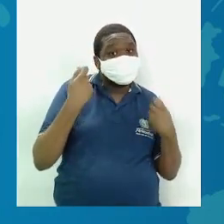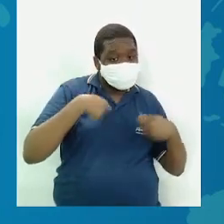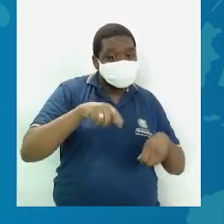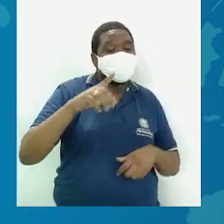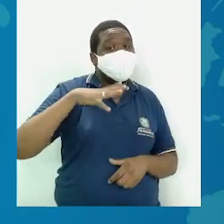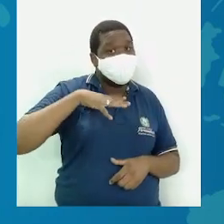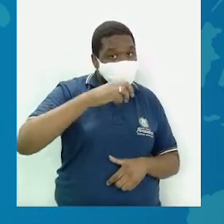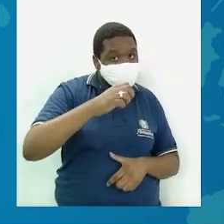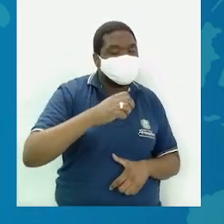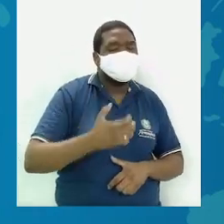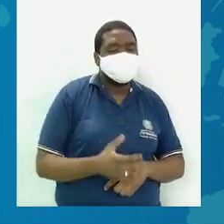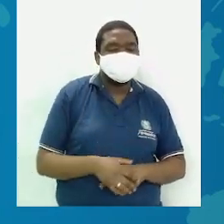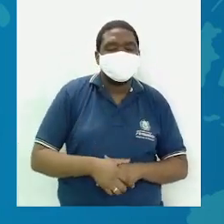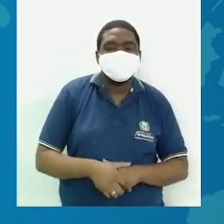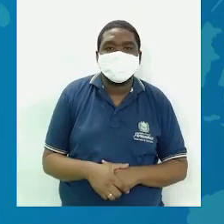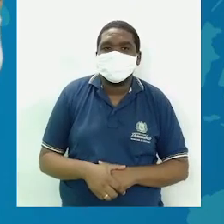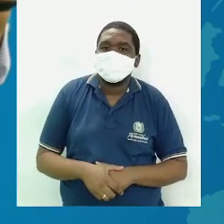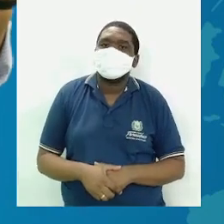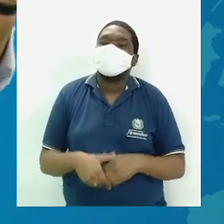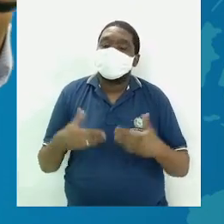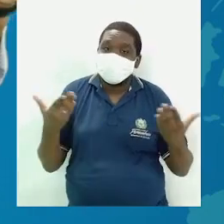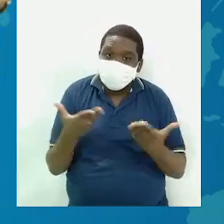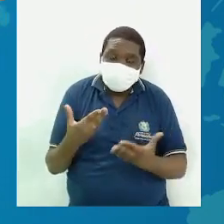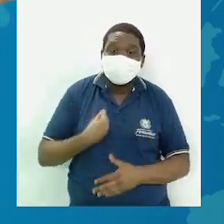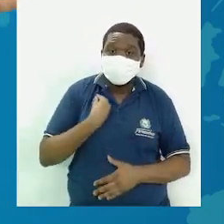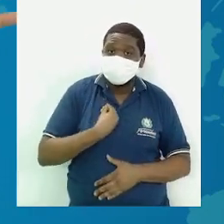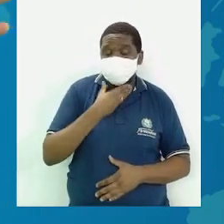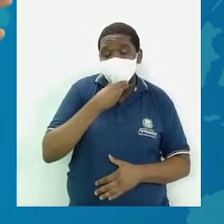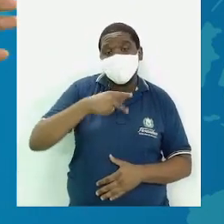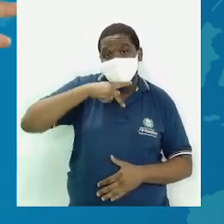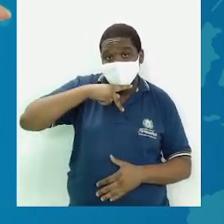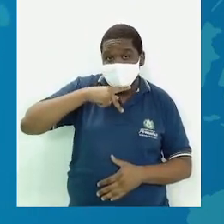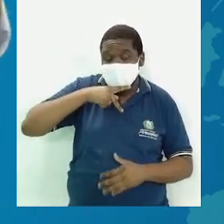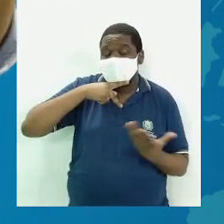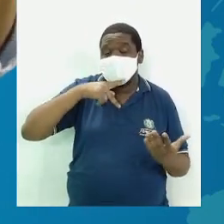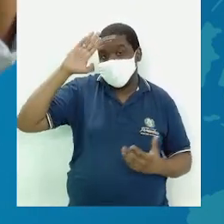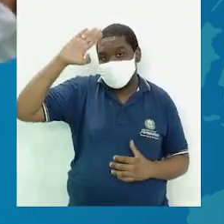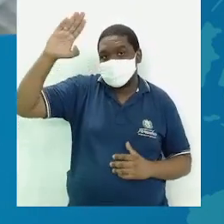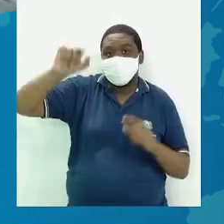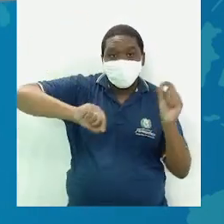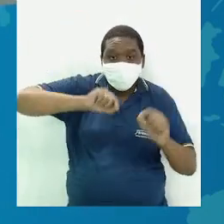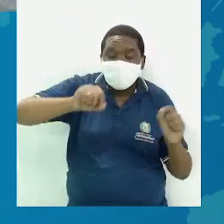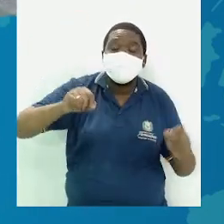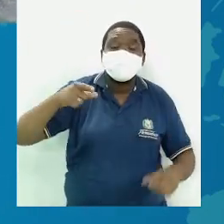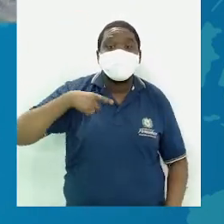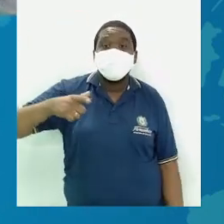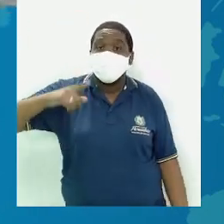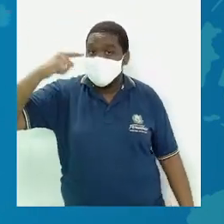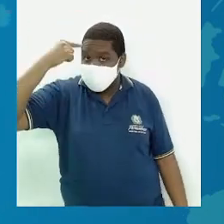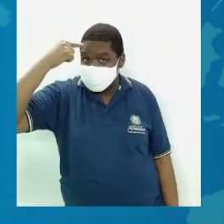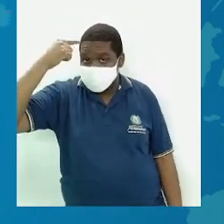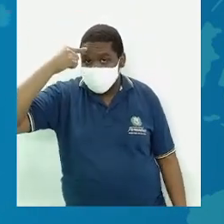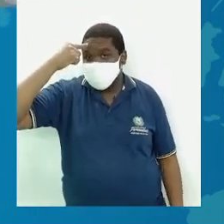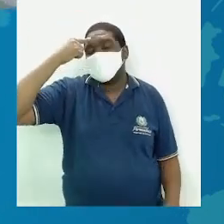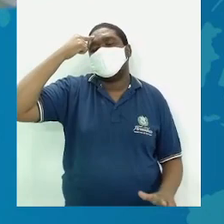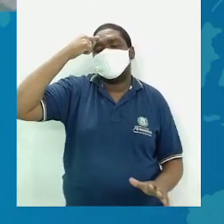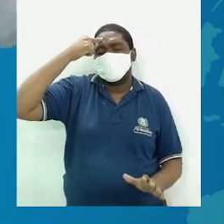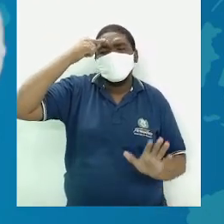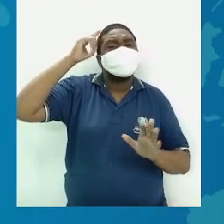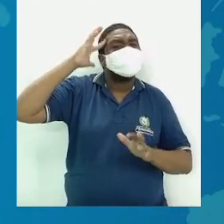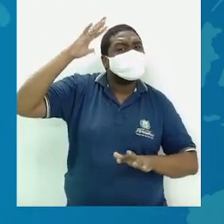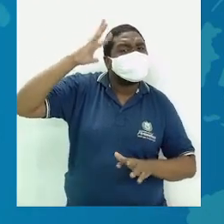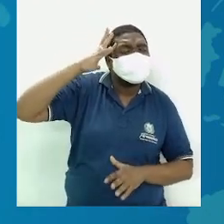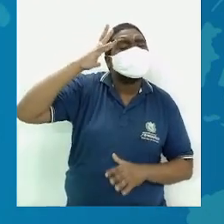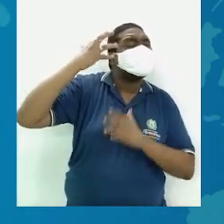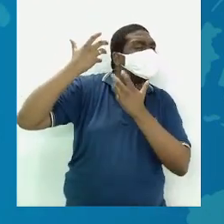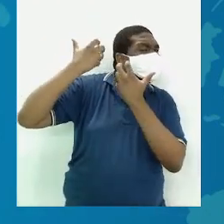se pudéssemos tirar aqui uma grande lição da vida de Platão, seria o quê? O resgate do pensamento, do questionamento e